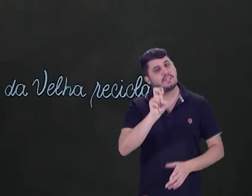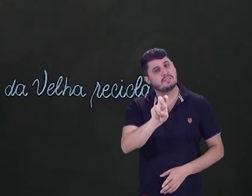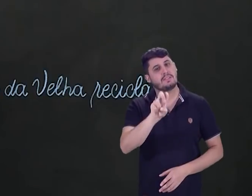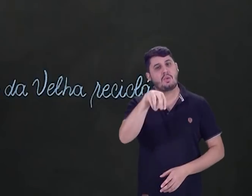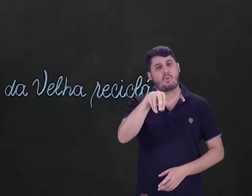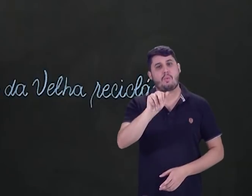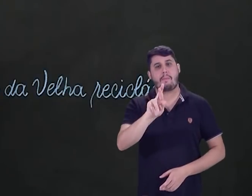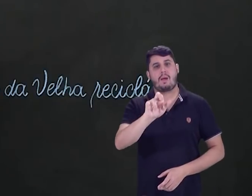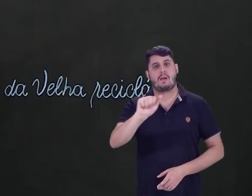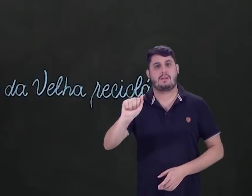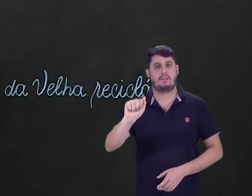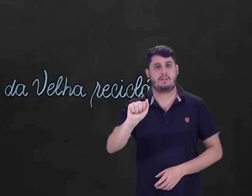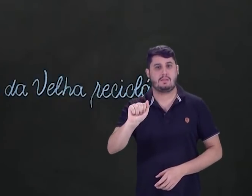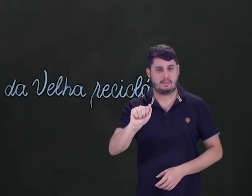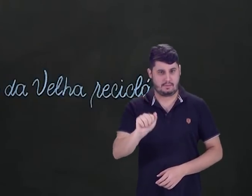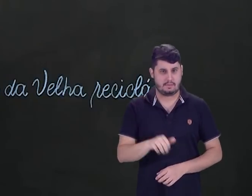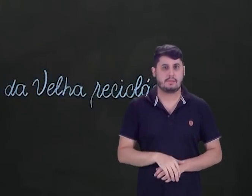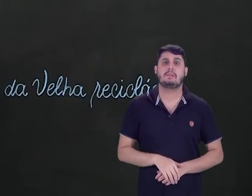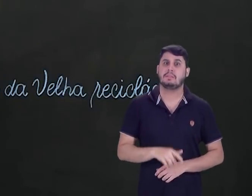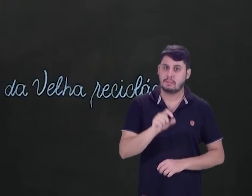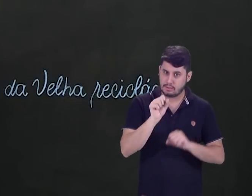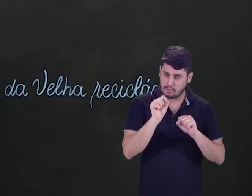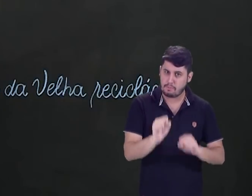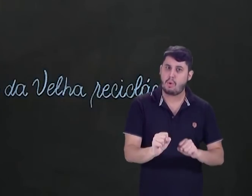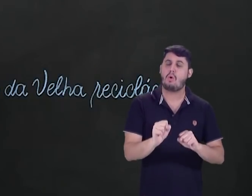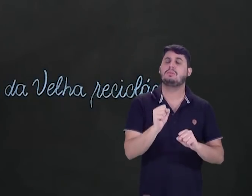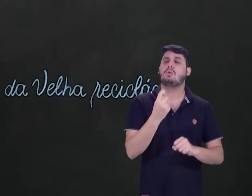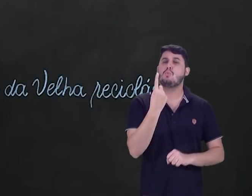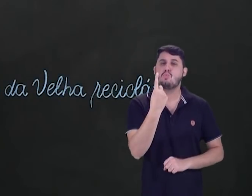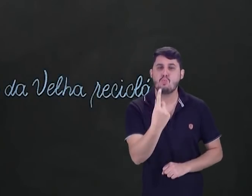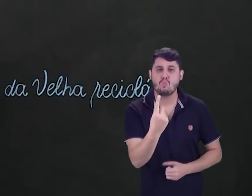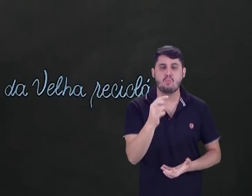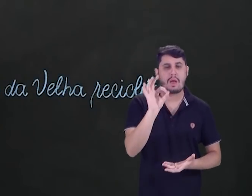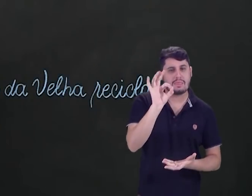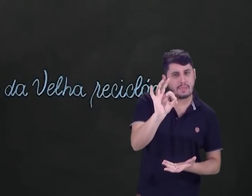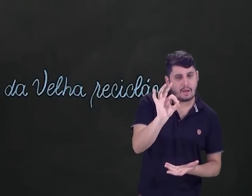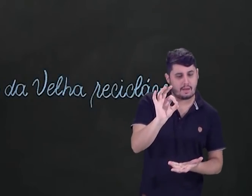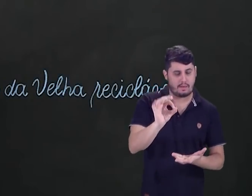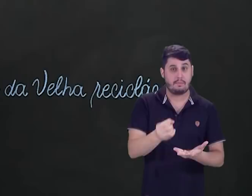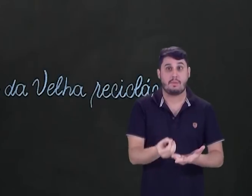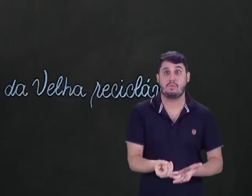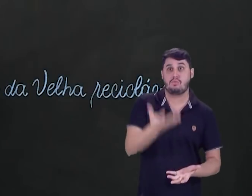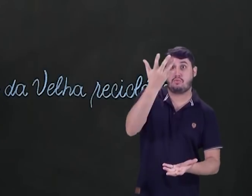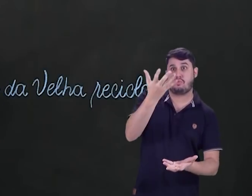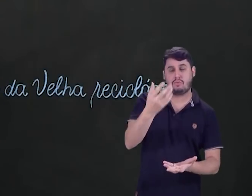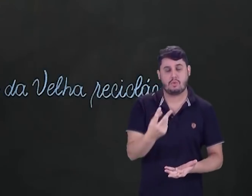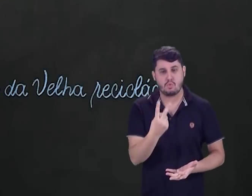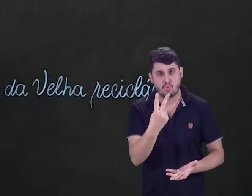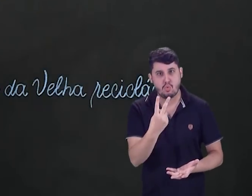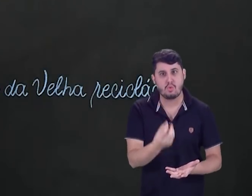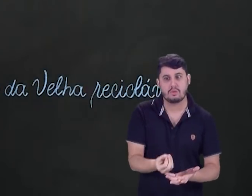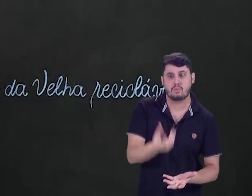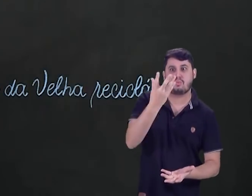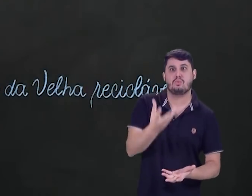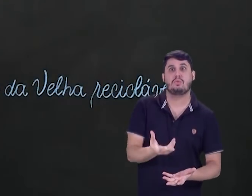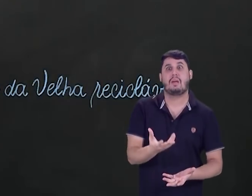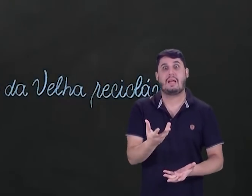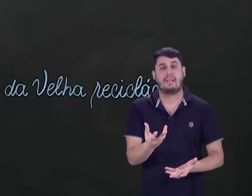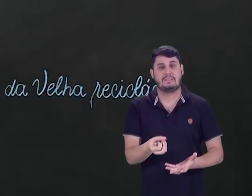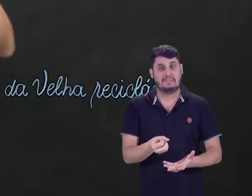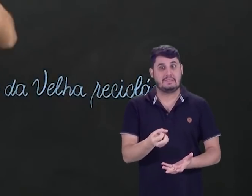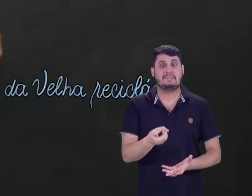vai, consequentemente, fazendo isso com uma tampinha, com duas tampinhas, com três tampinhas, até conseguir pegar as